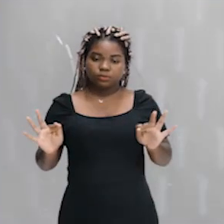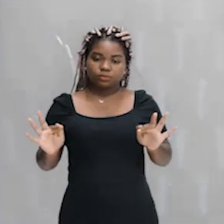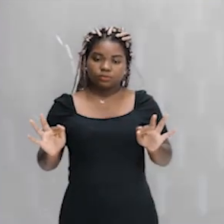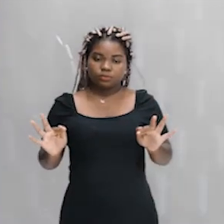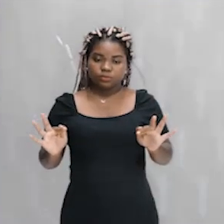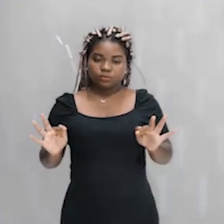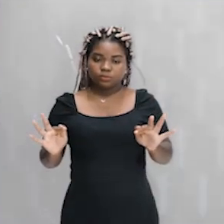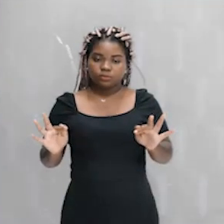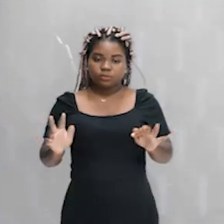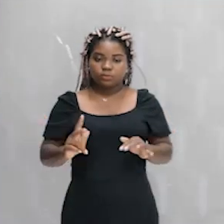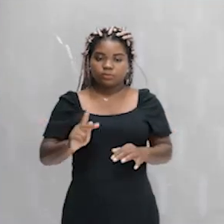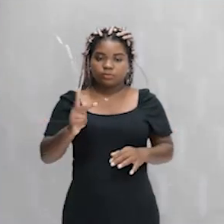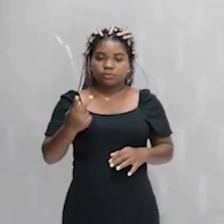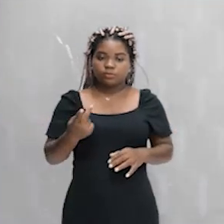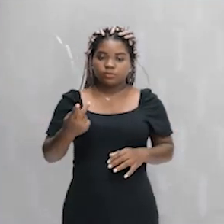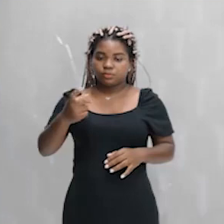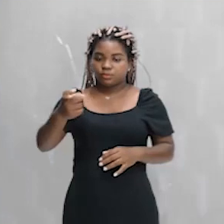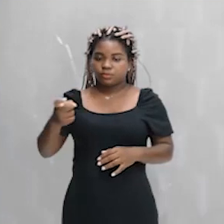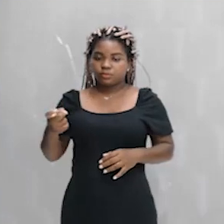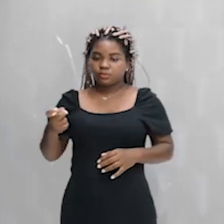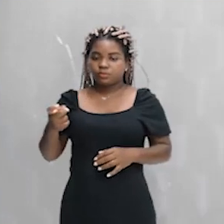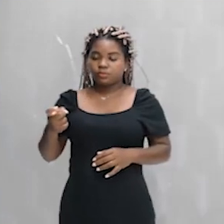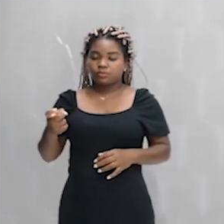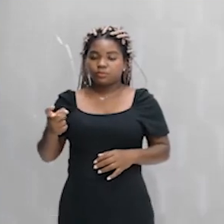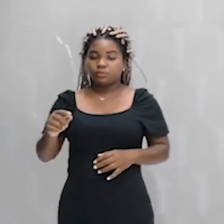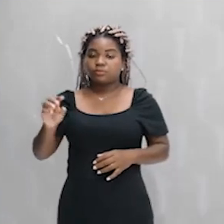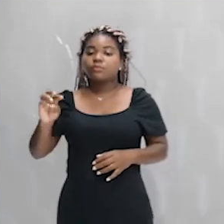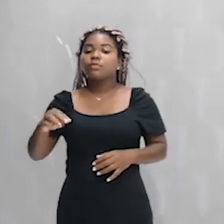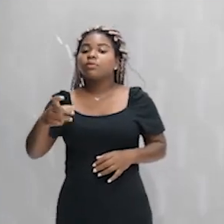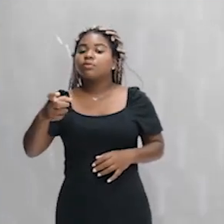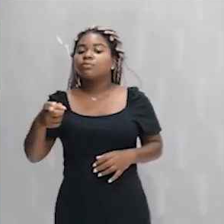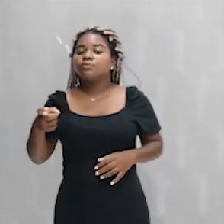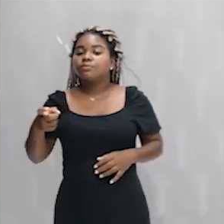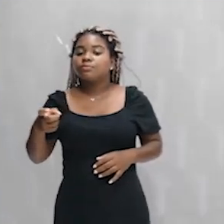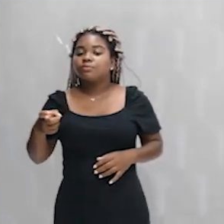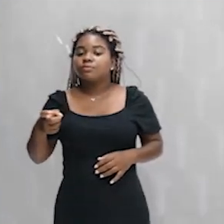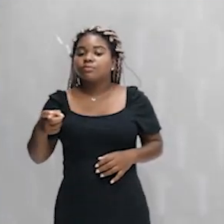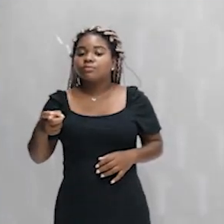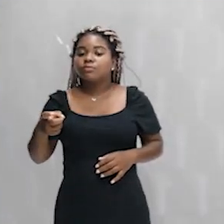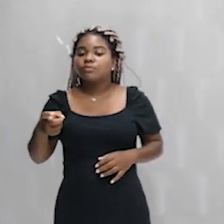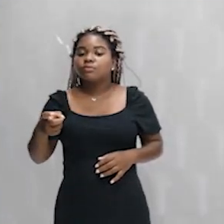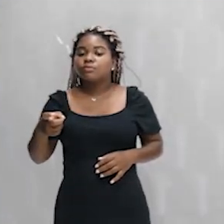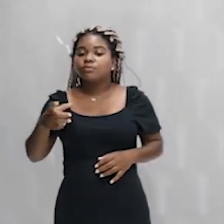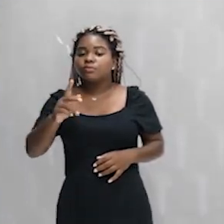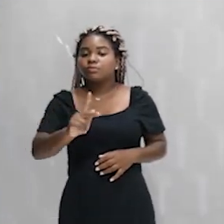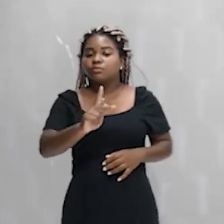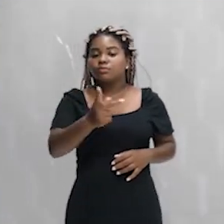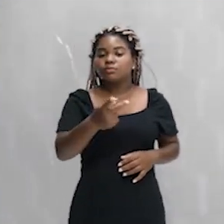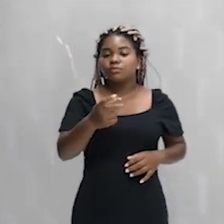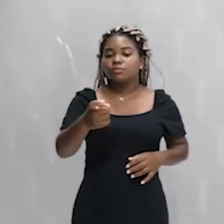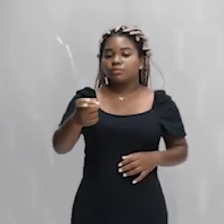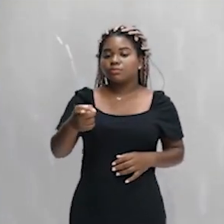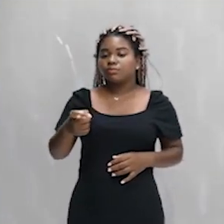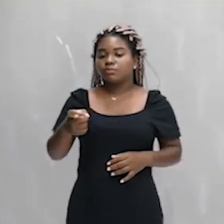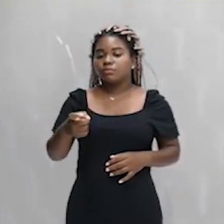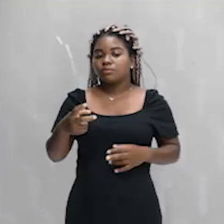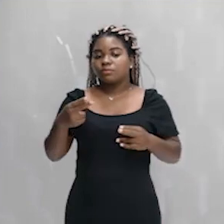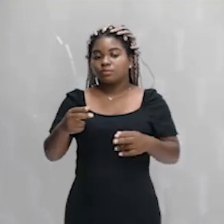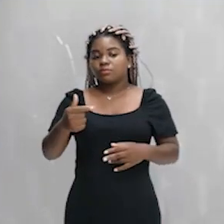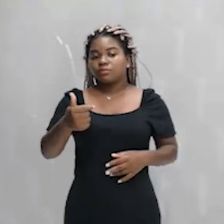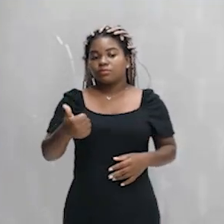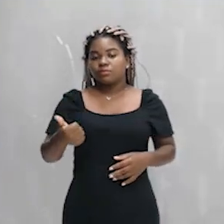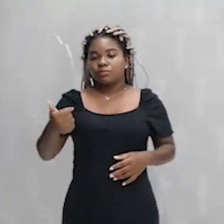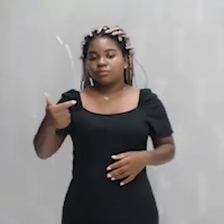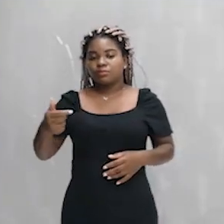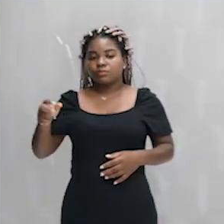trabalhando com a função h de x, ele quer saber quem é esse x, de maneira que esse h de x dá 125.